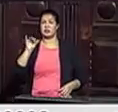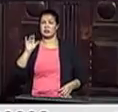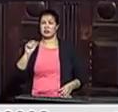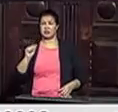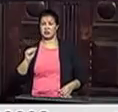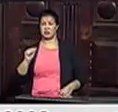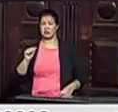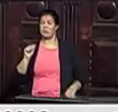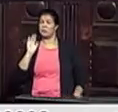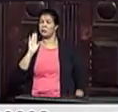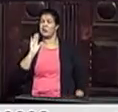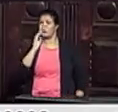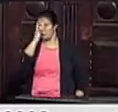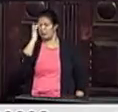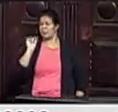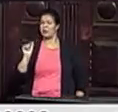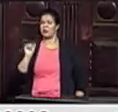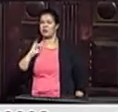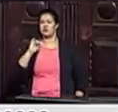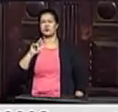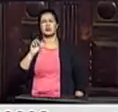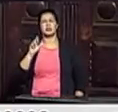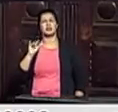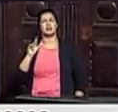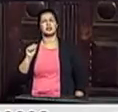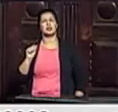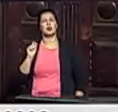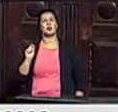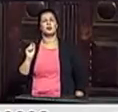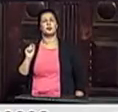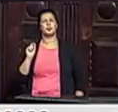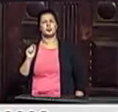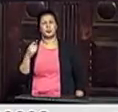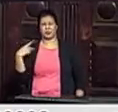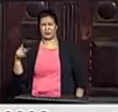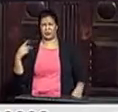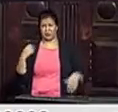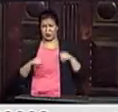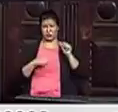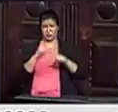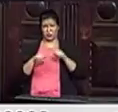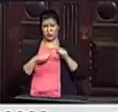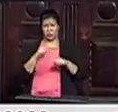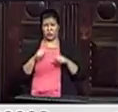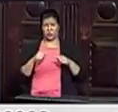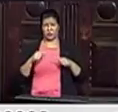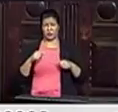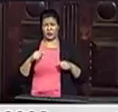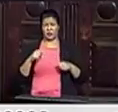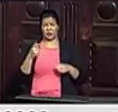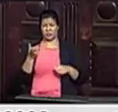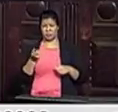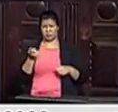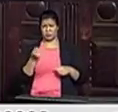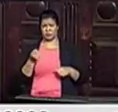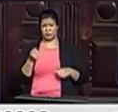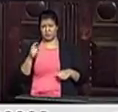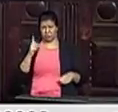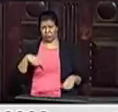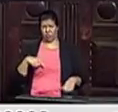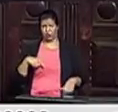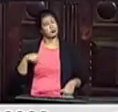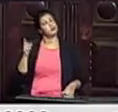pessoa jurídica não foi uma reforma do Congresso Nacional, foi uma decisão do Supremo